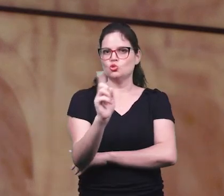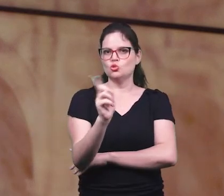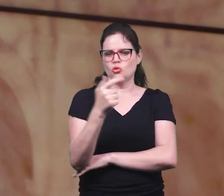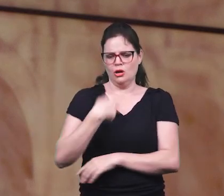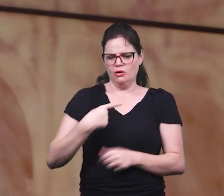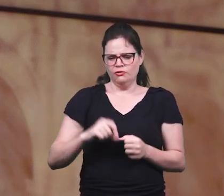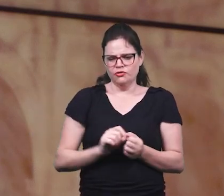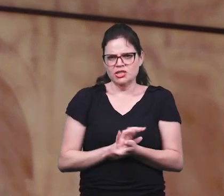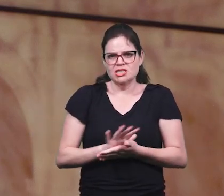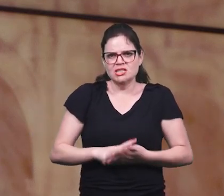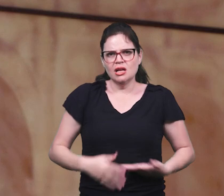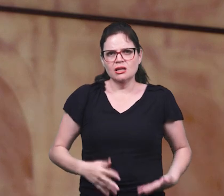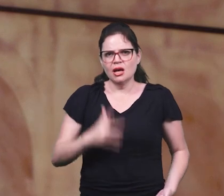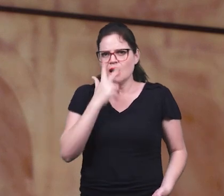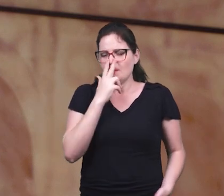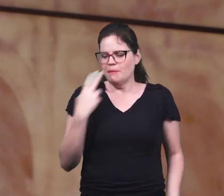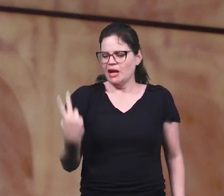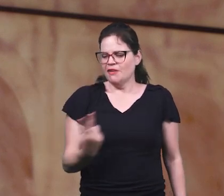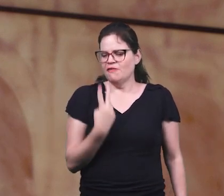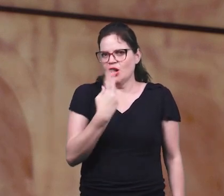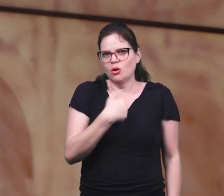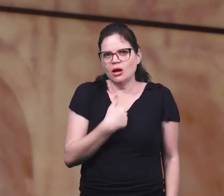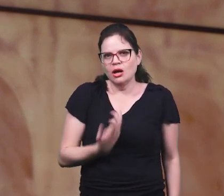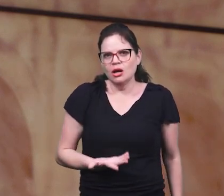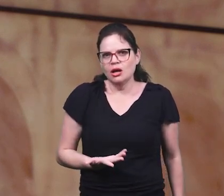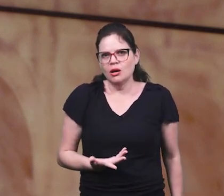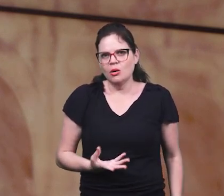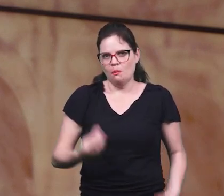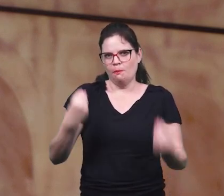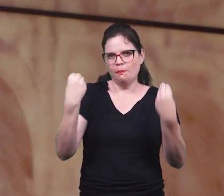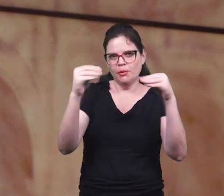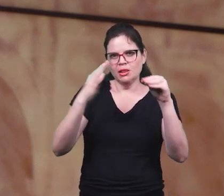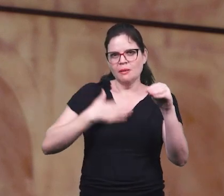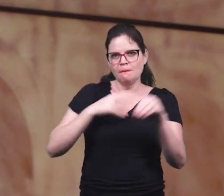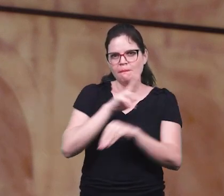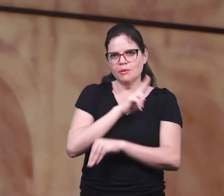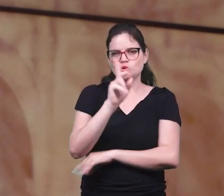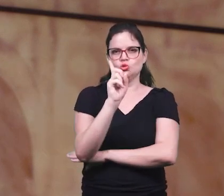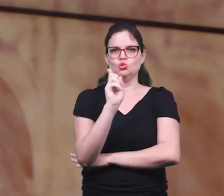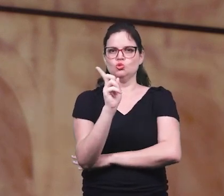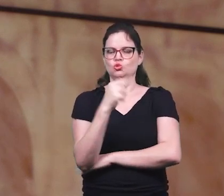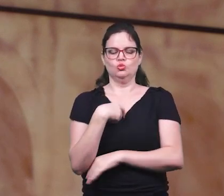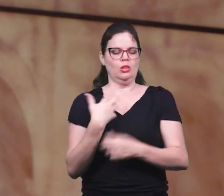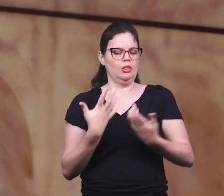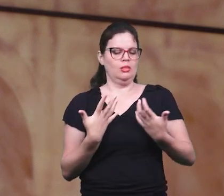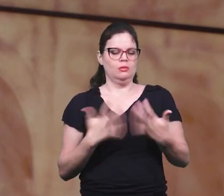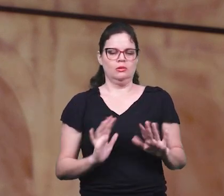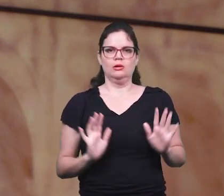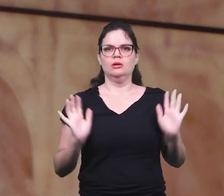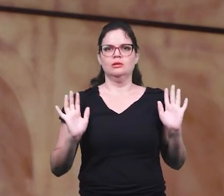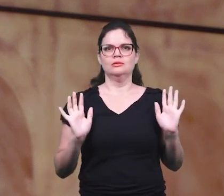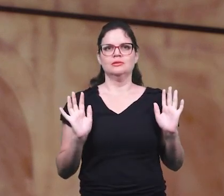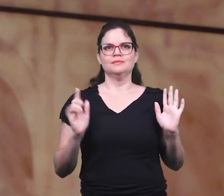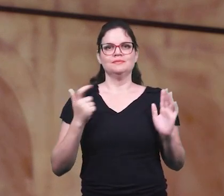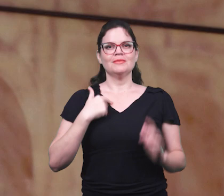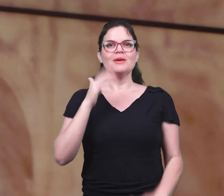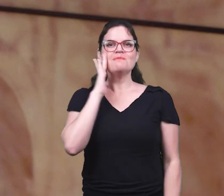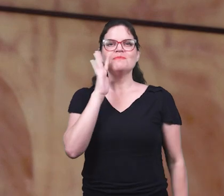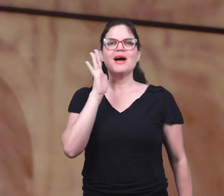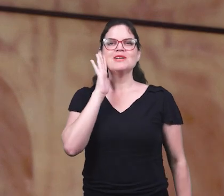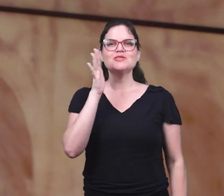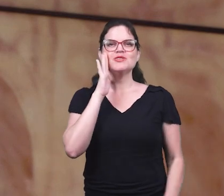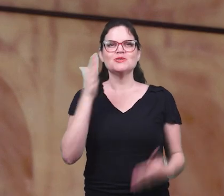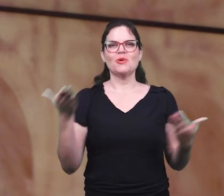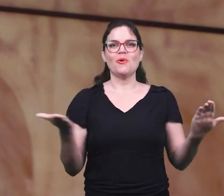nada, vocês estão querendo me valorizar tanto assim, me prestigiar, botar nome meu, eu não quero isso não. Eu imagino ele